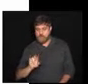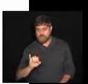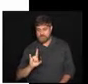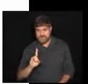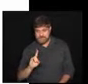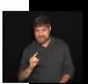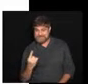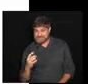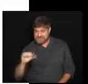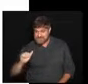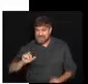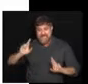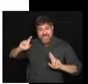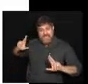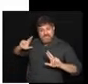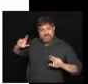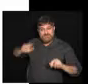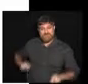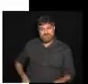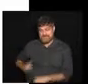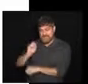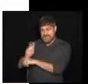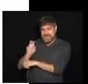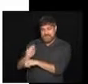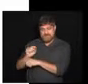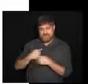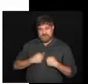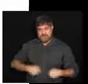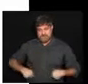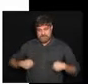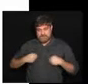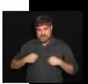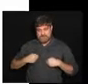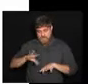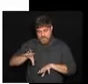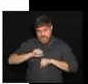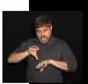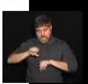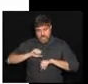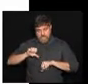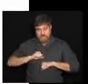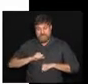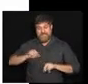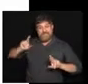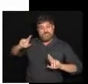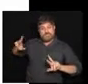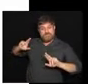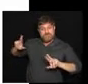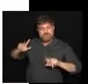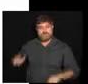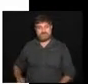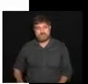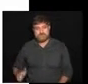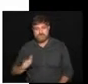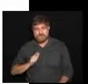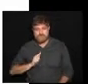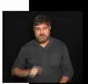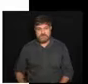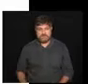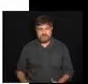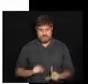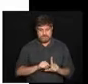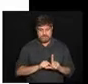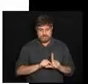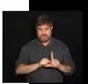uma diferença em relação a outros vírus respiratórios da família do coronavírus, que é exatamente esse